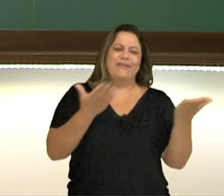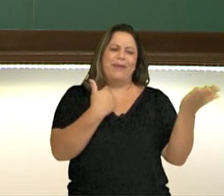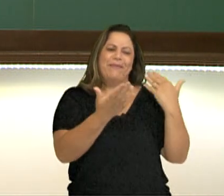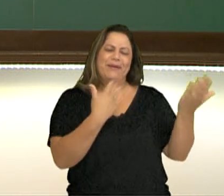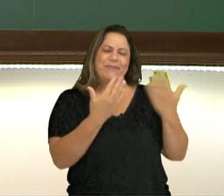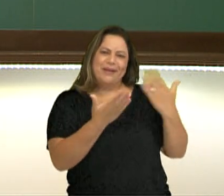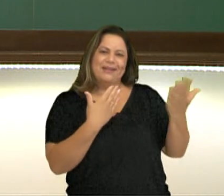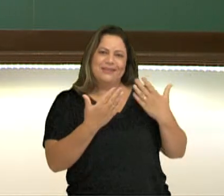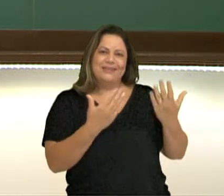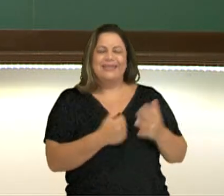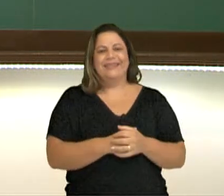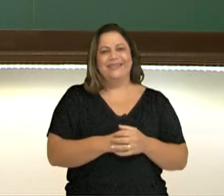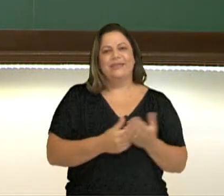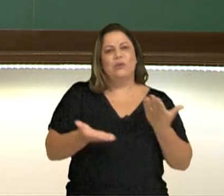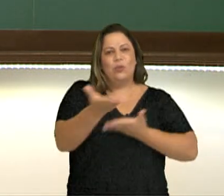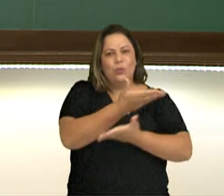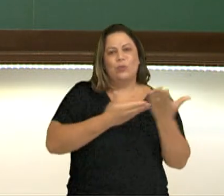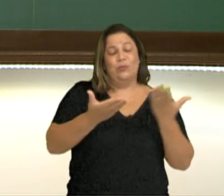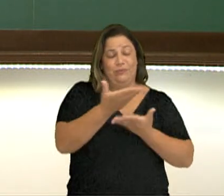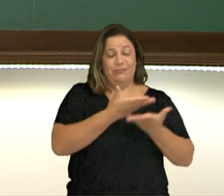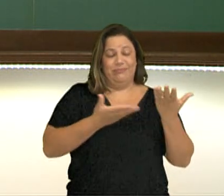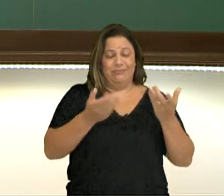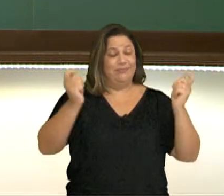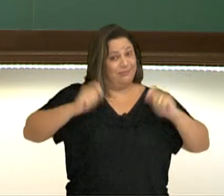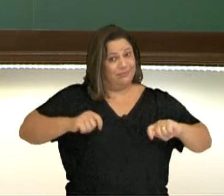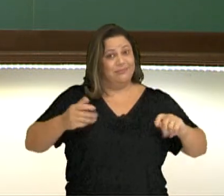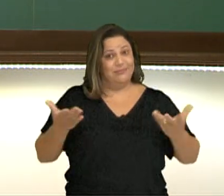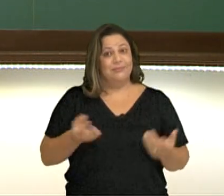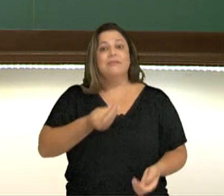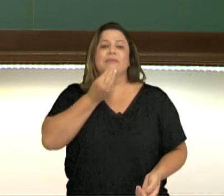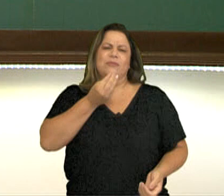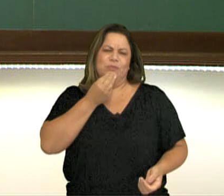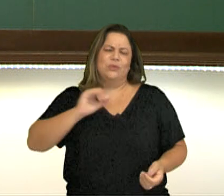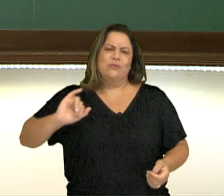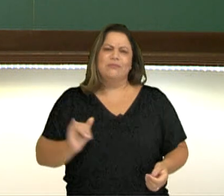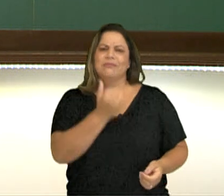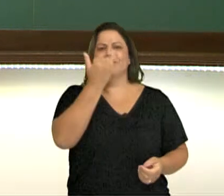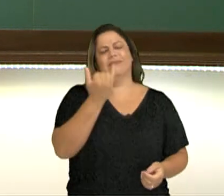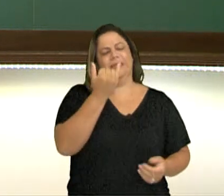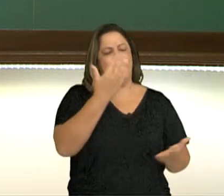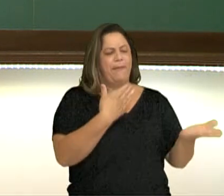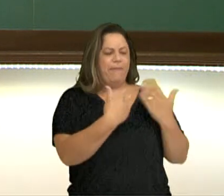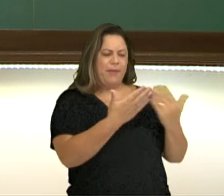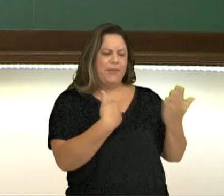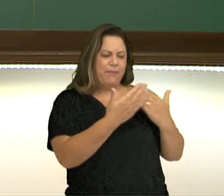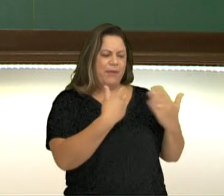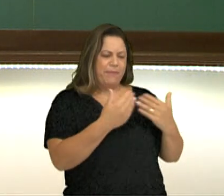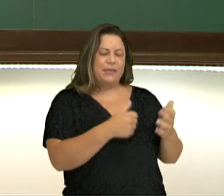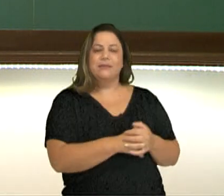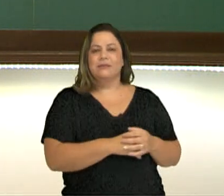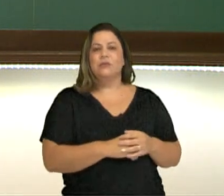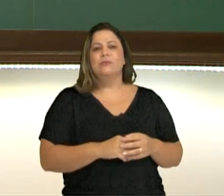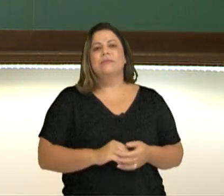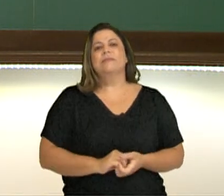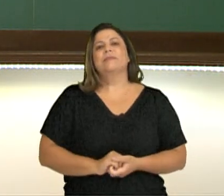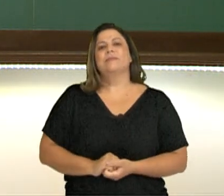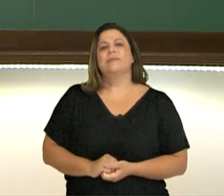conversa, trocar ideia com uma pessoa sem assunto? Tá aí a oportunidade de você ampliar o seu